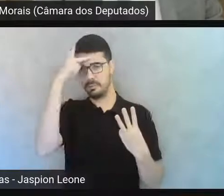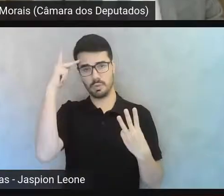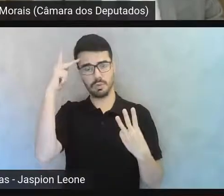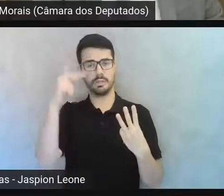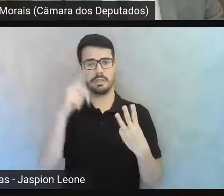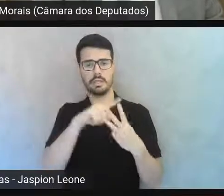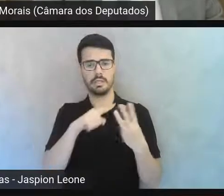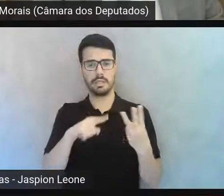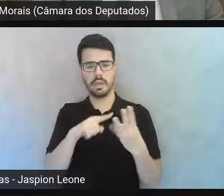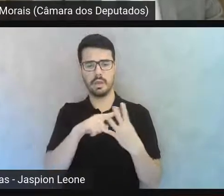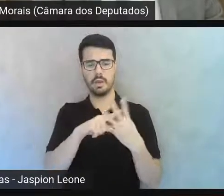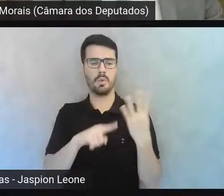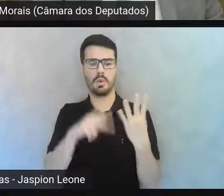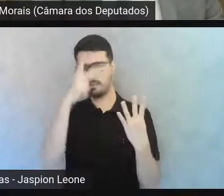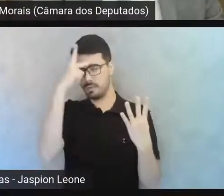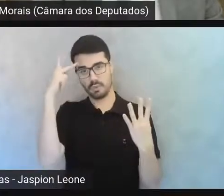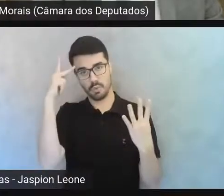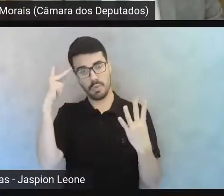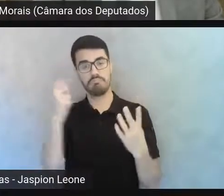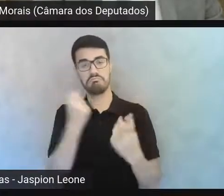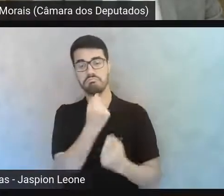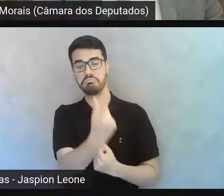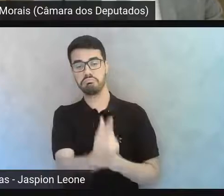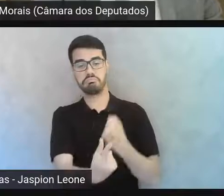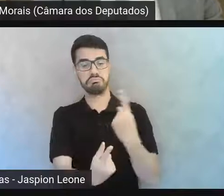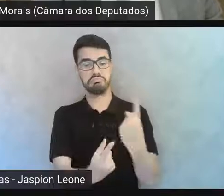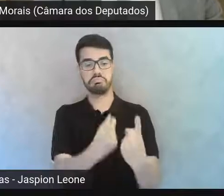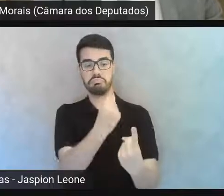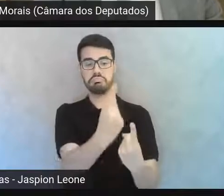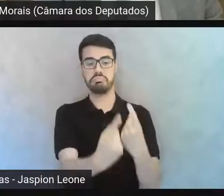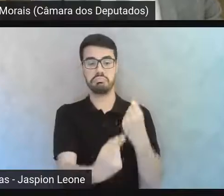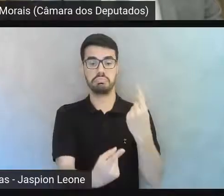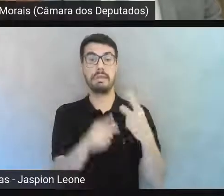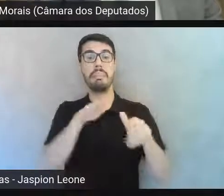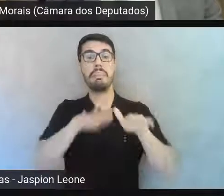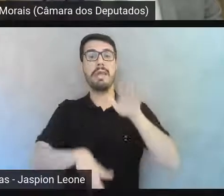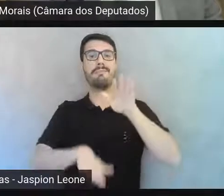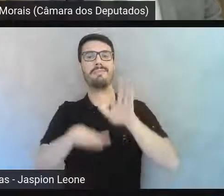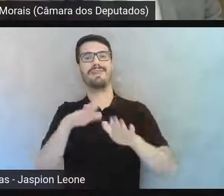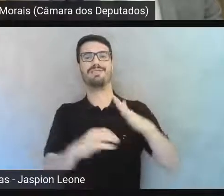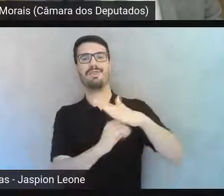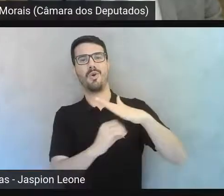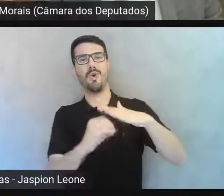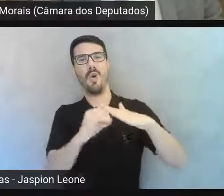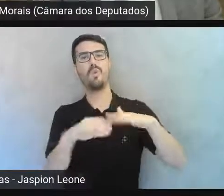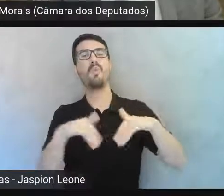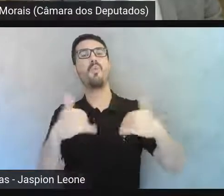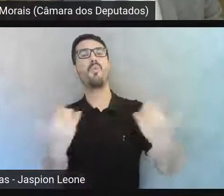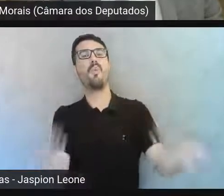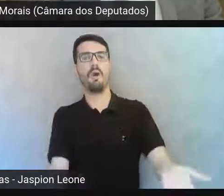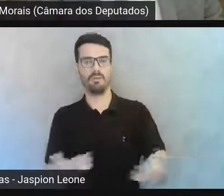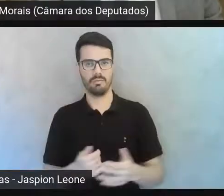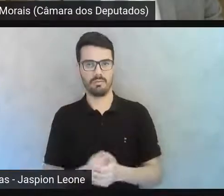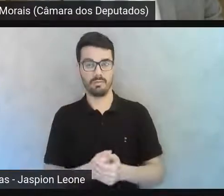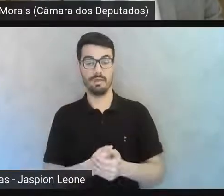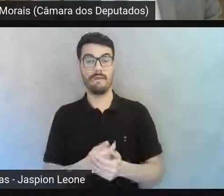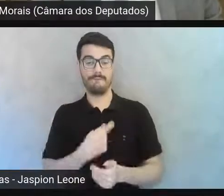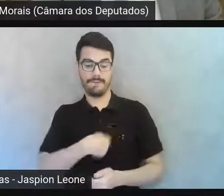pessoas. Então, eu acho que isso vai depender muito de órgão para órgão. Então, os gestores fiscais de